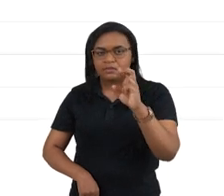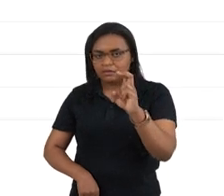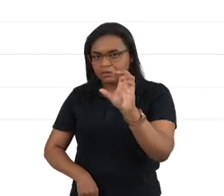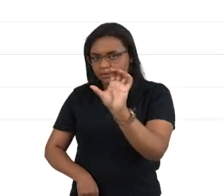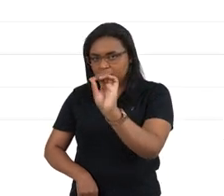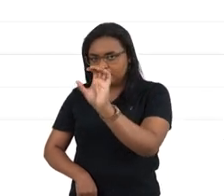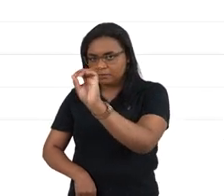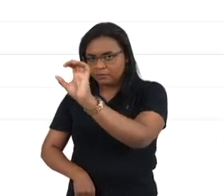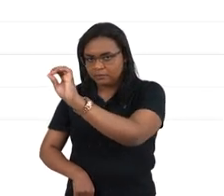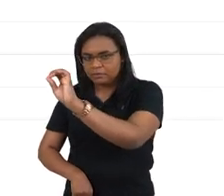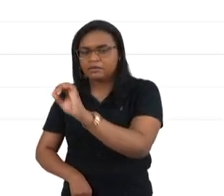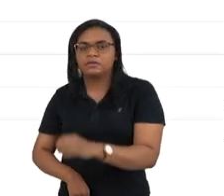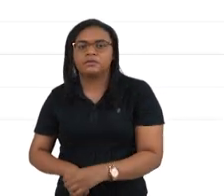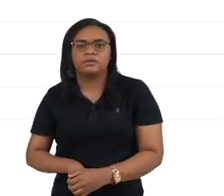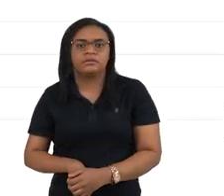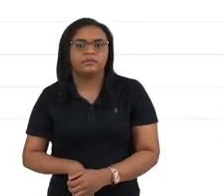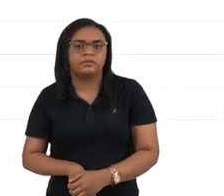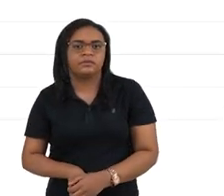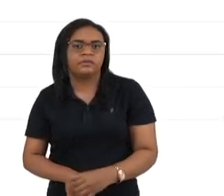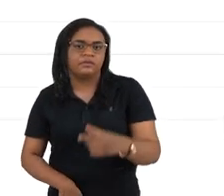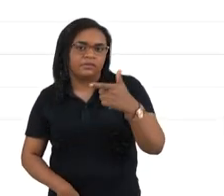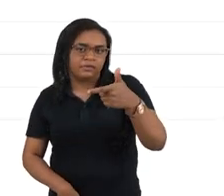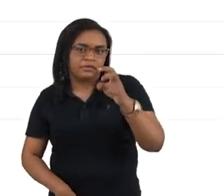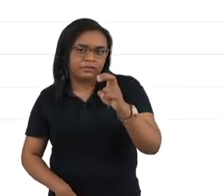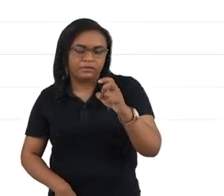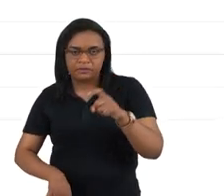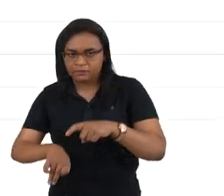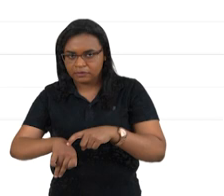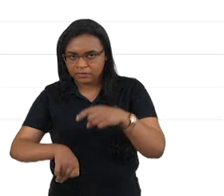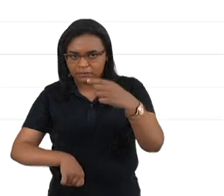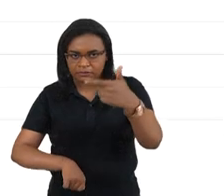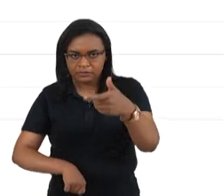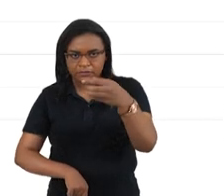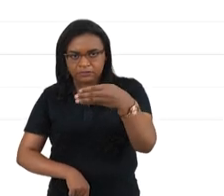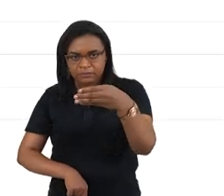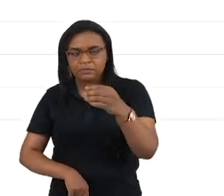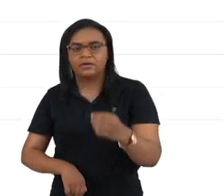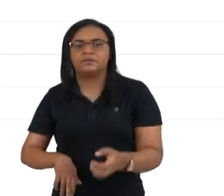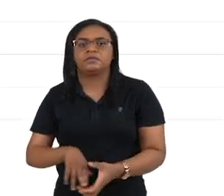3, 4, 5. Agora, 25 vezes 24.